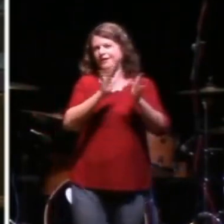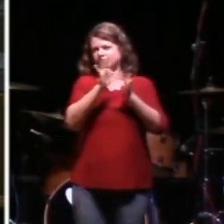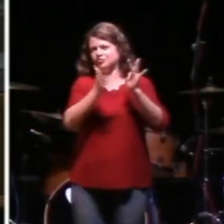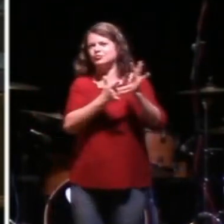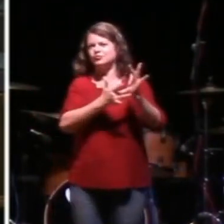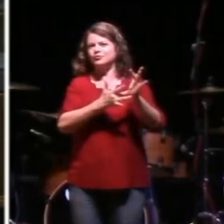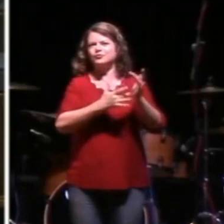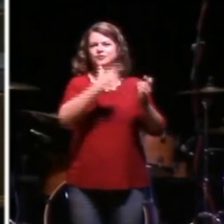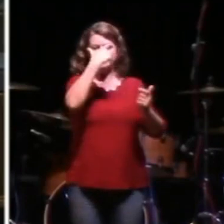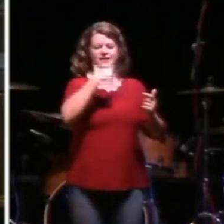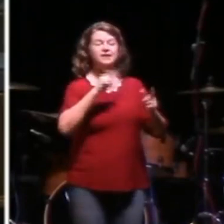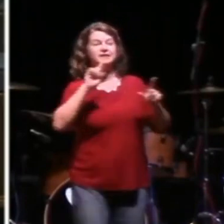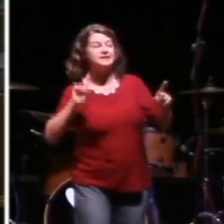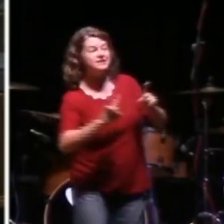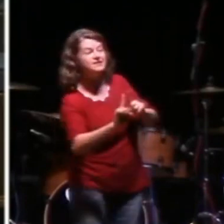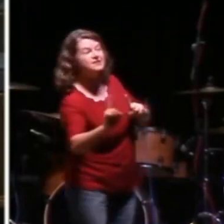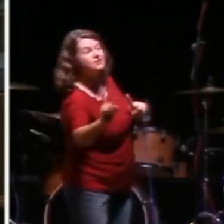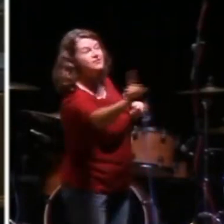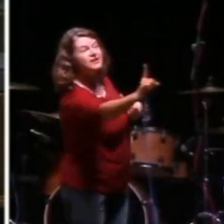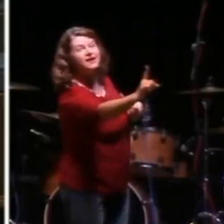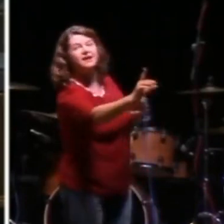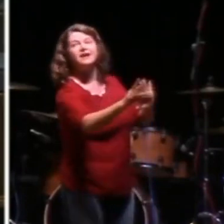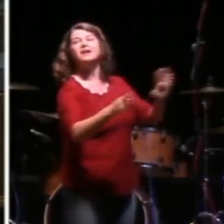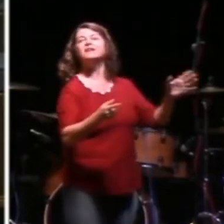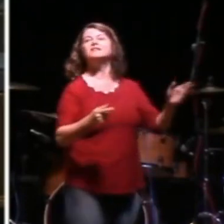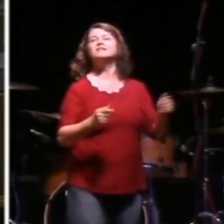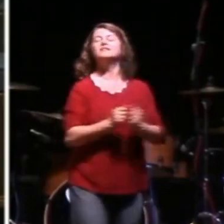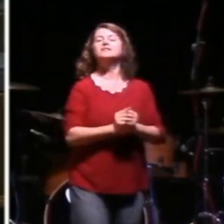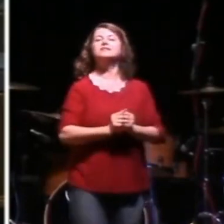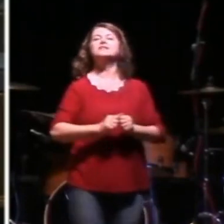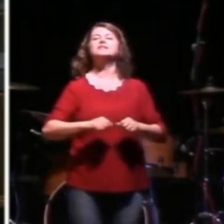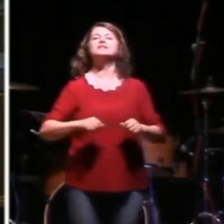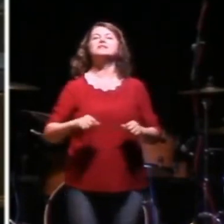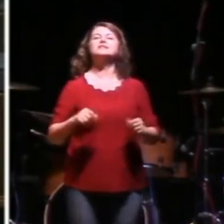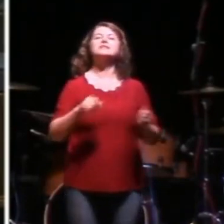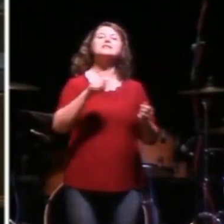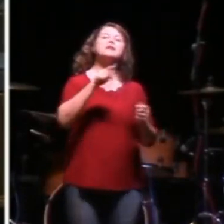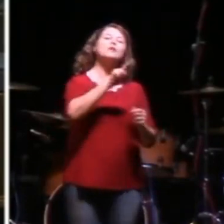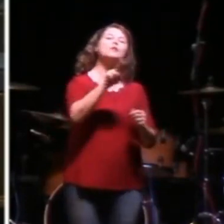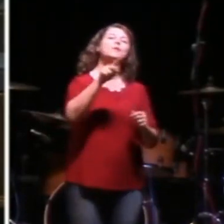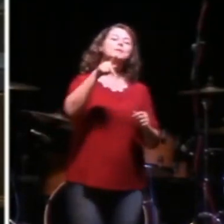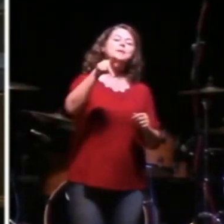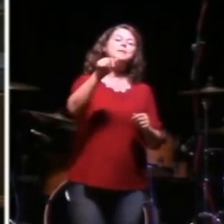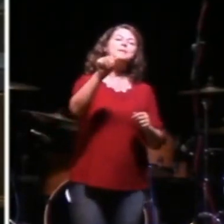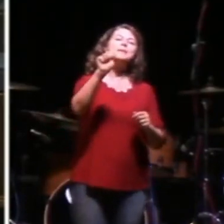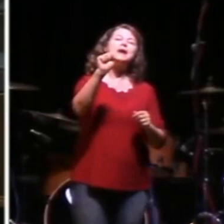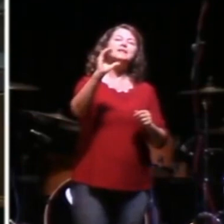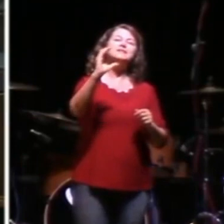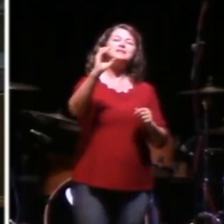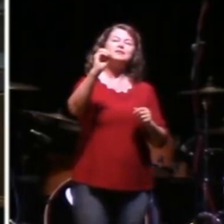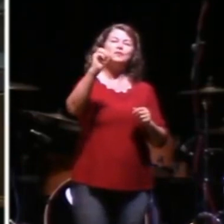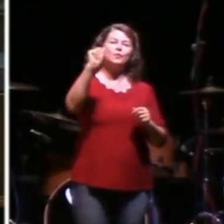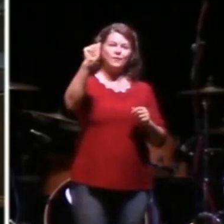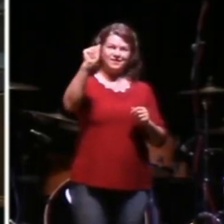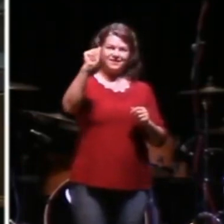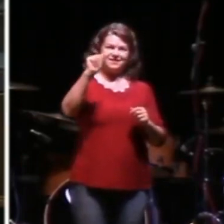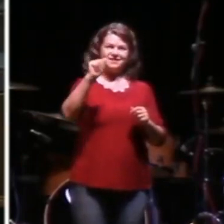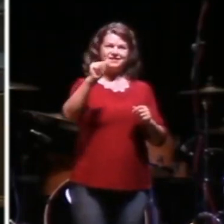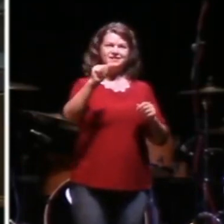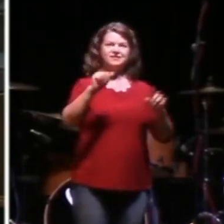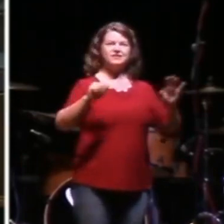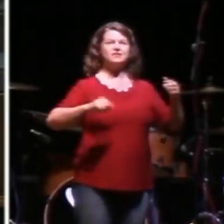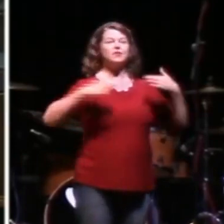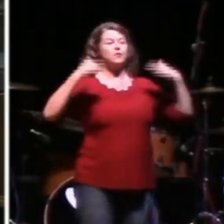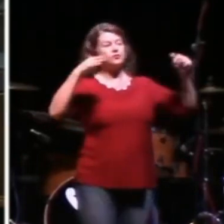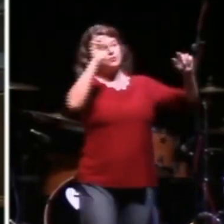por cima daí o nome páscoa que significa passar o sino por cima sem causar dano é isso que